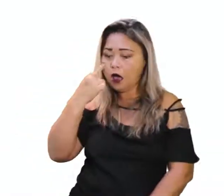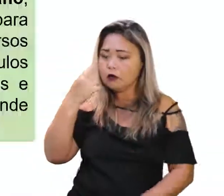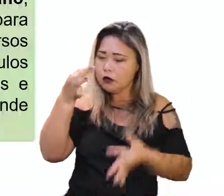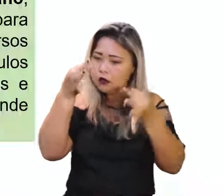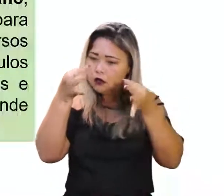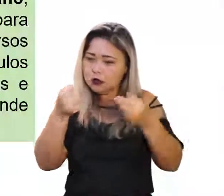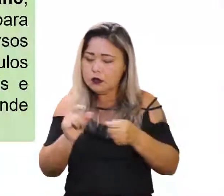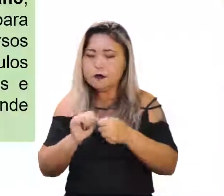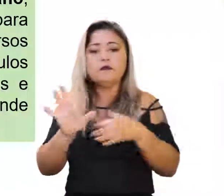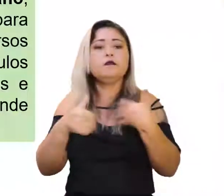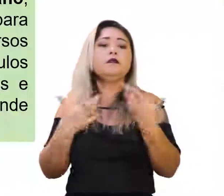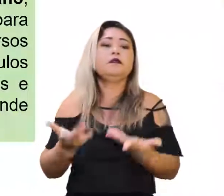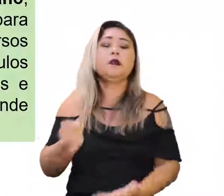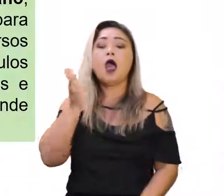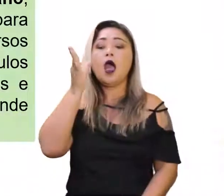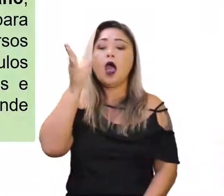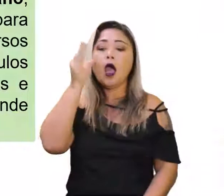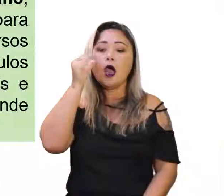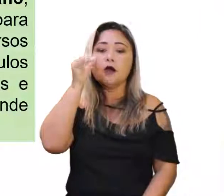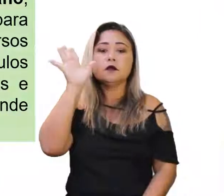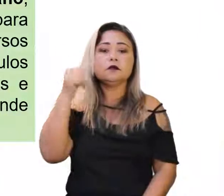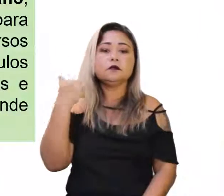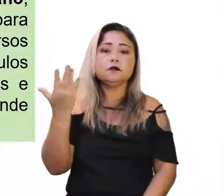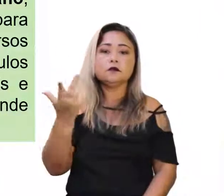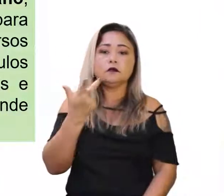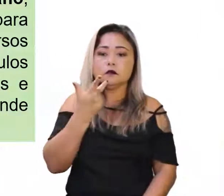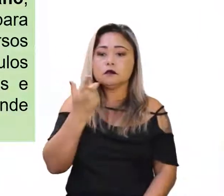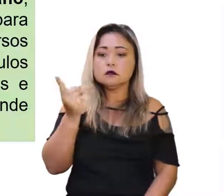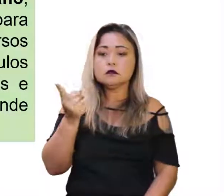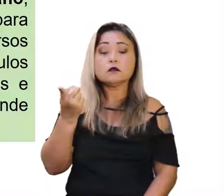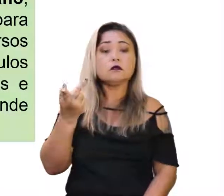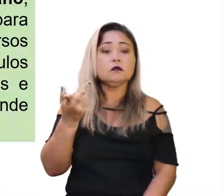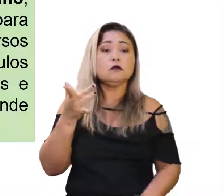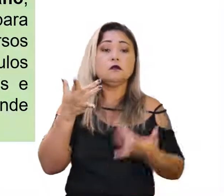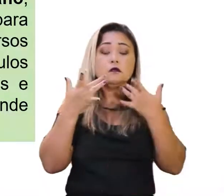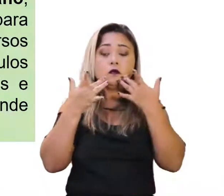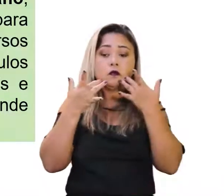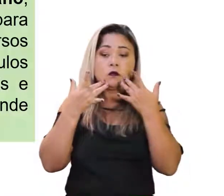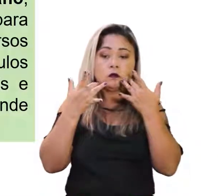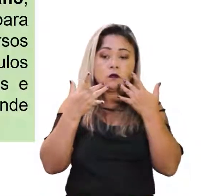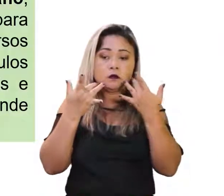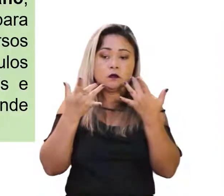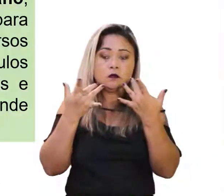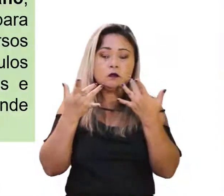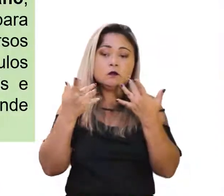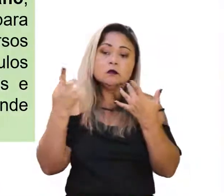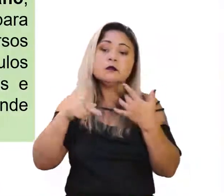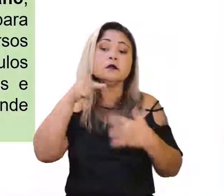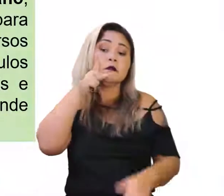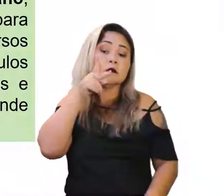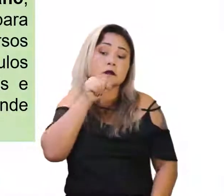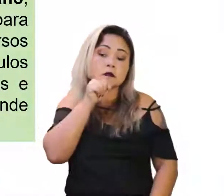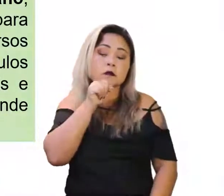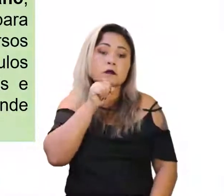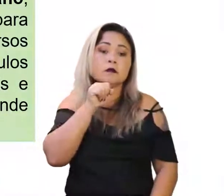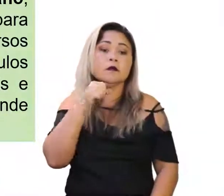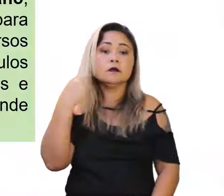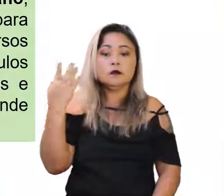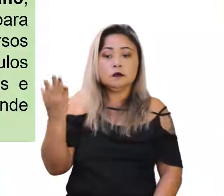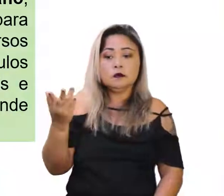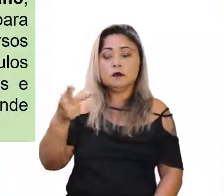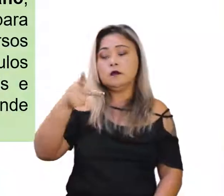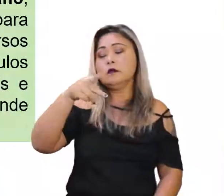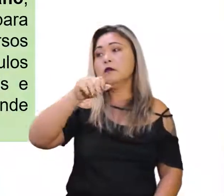para uma curiosidade. Então, estava falando sobre teatro aqui, em Porto Velho. Então, o